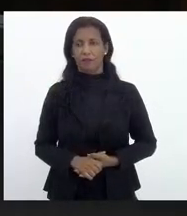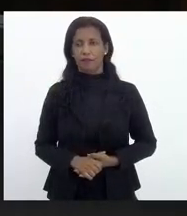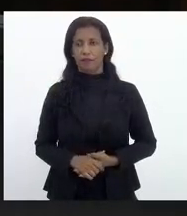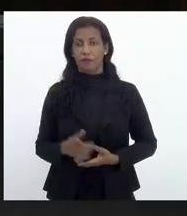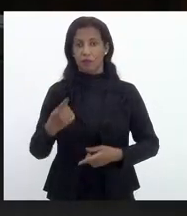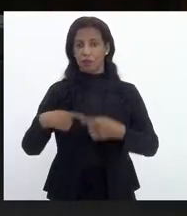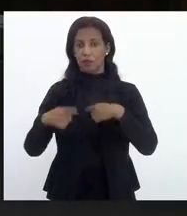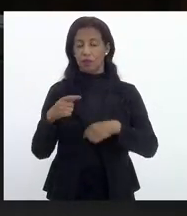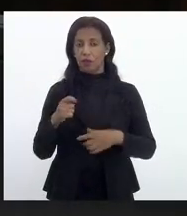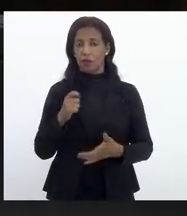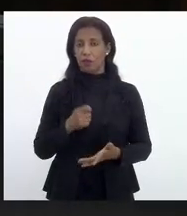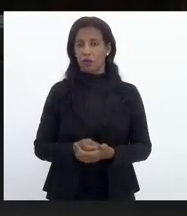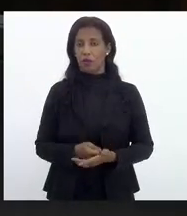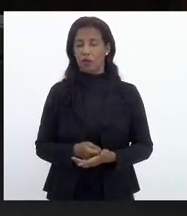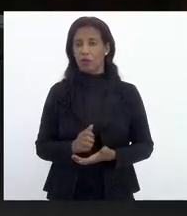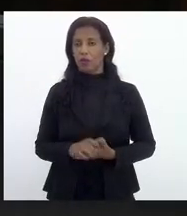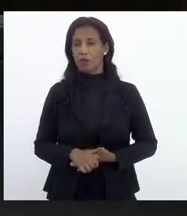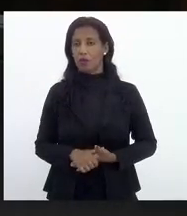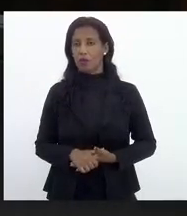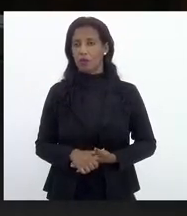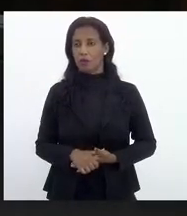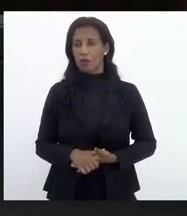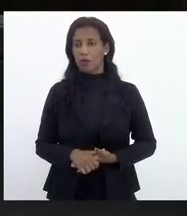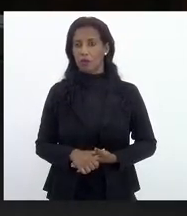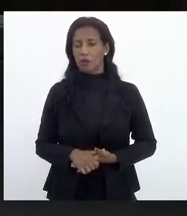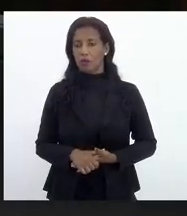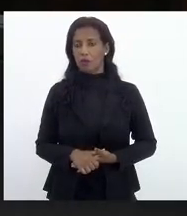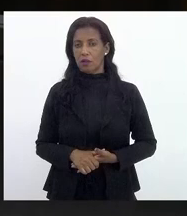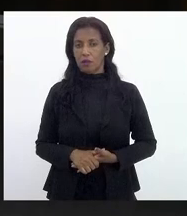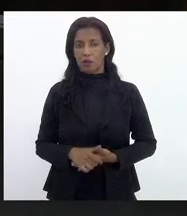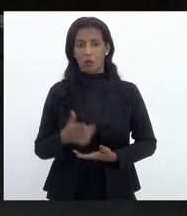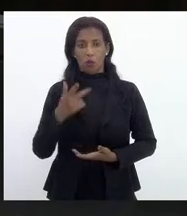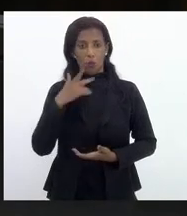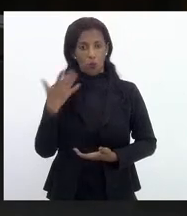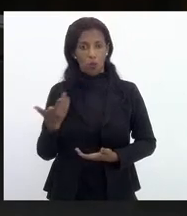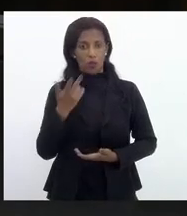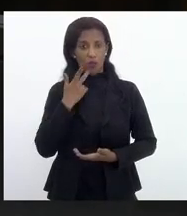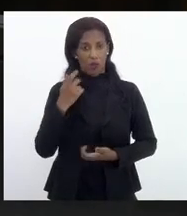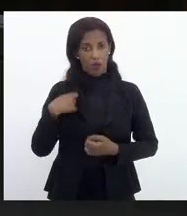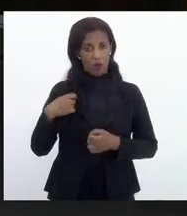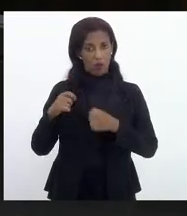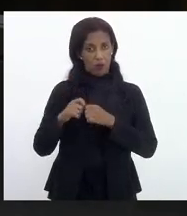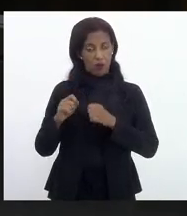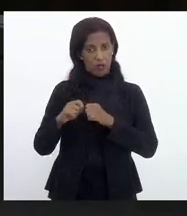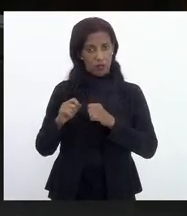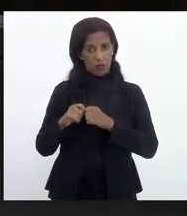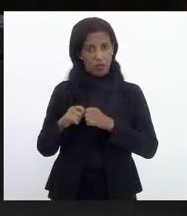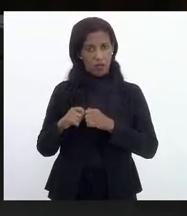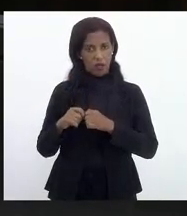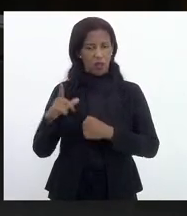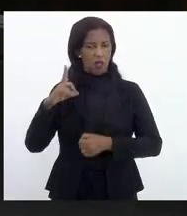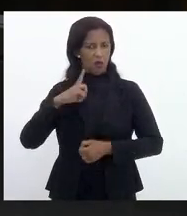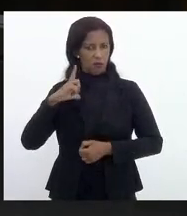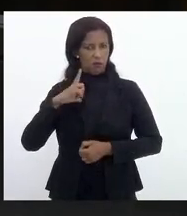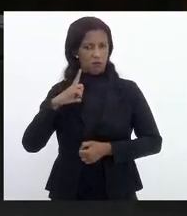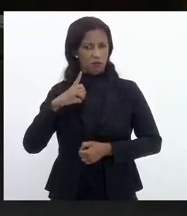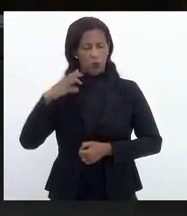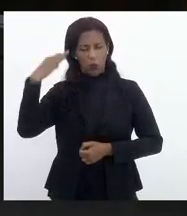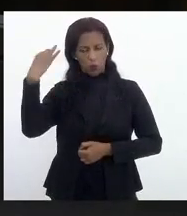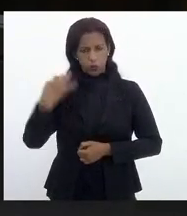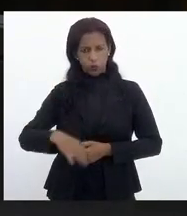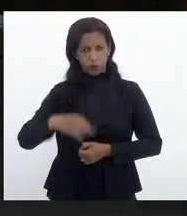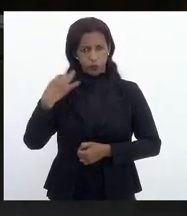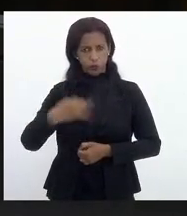volta a afirmar Eu honro quando eu disse vou fazer é porque eu tenho